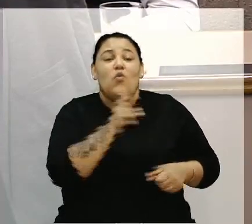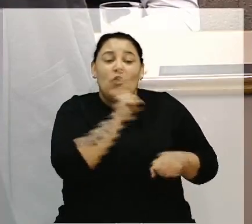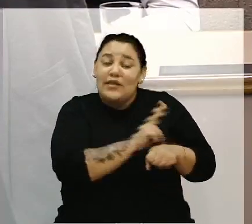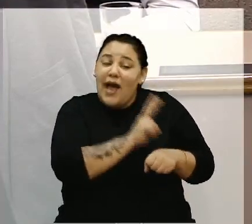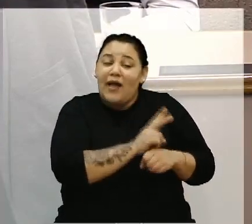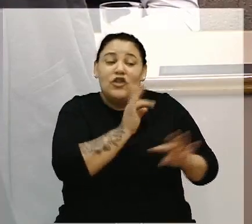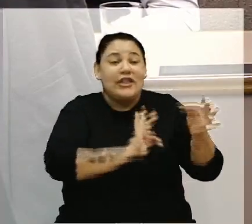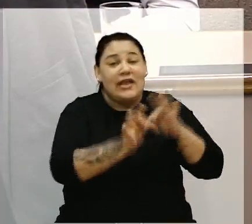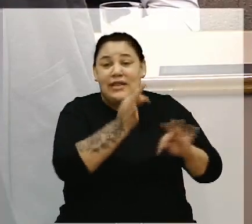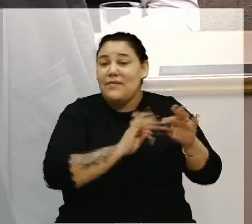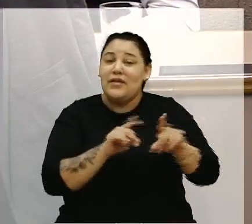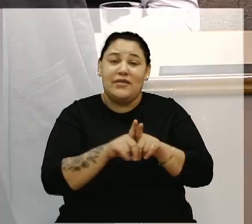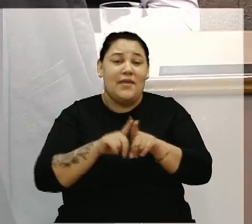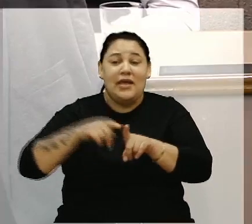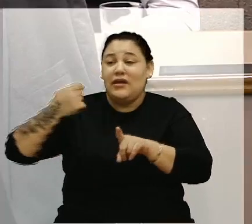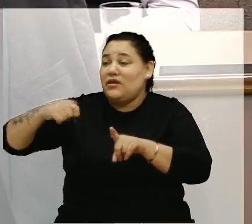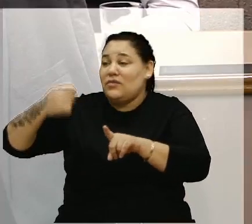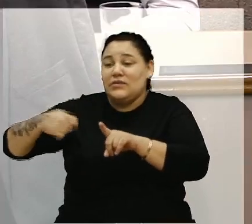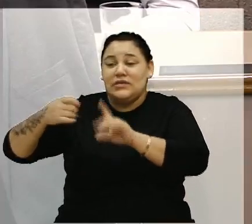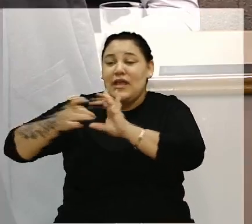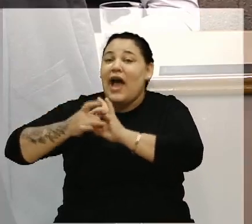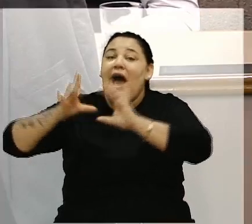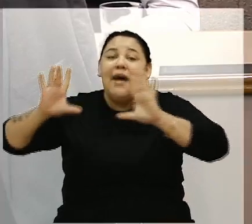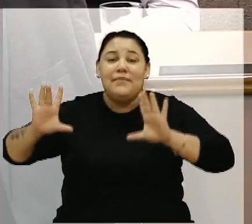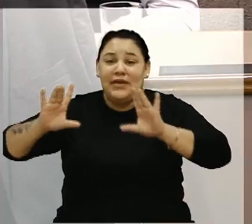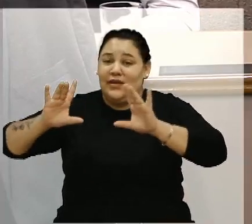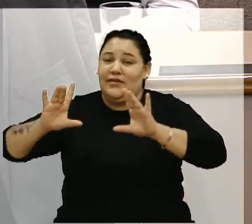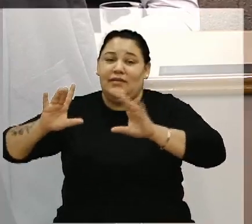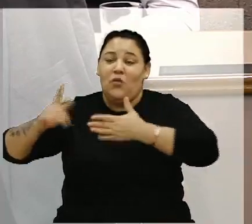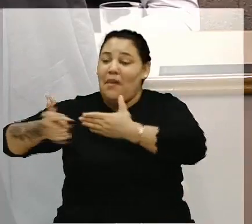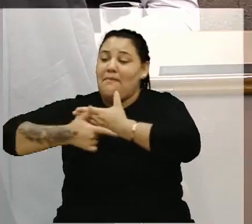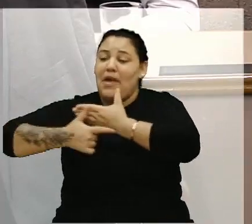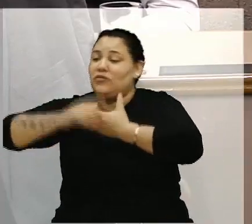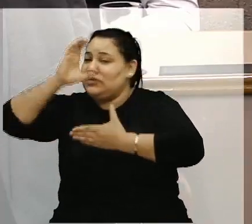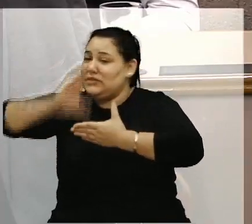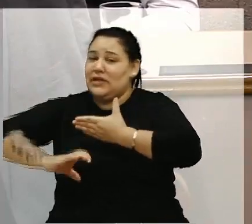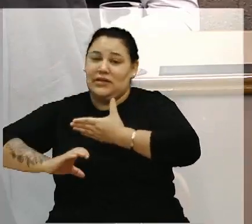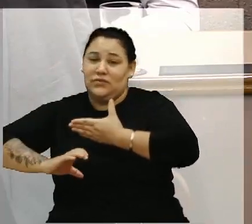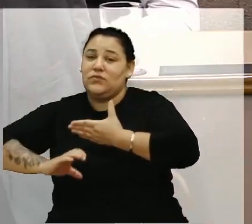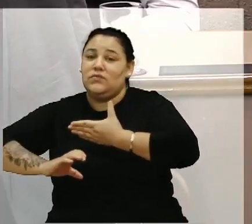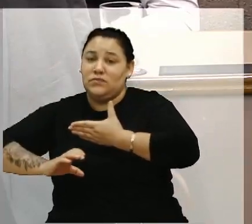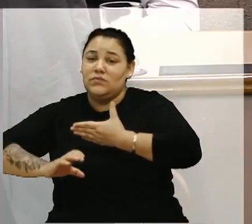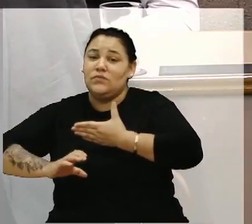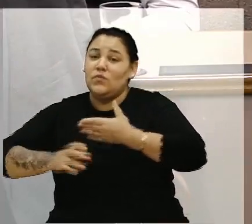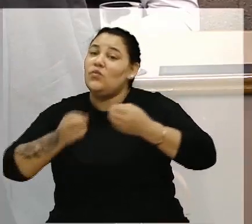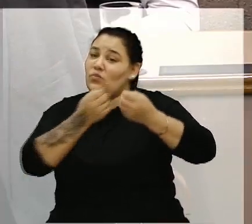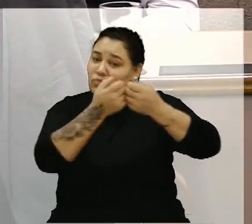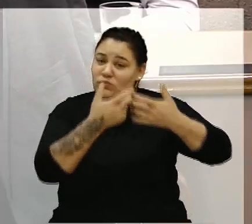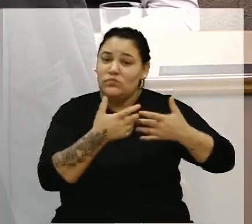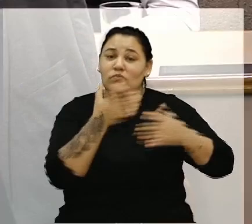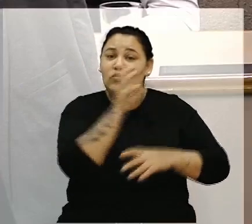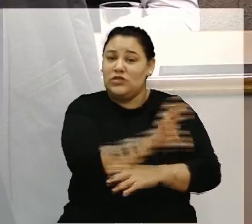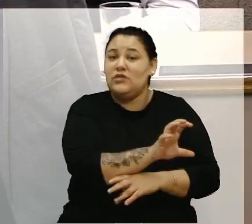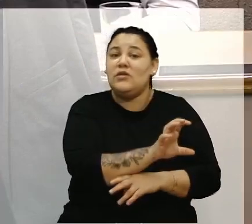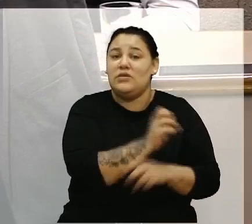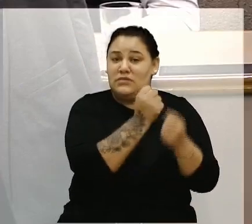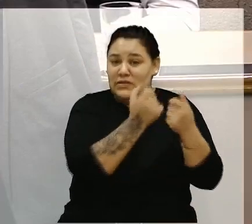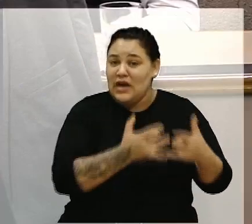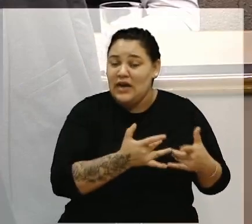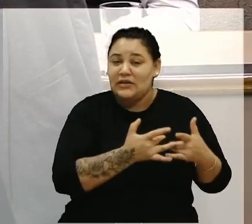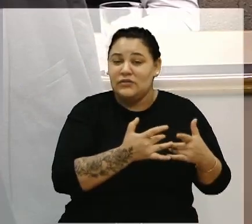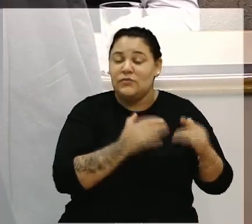isso tenha que abrir mão de seu lugar de cidadão. Por fim, diante do exposto e tendo em vista o parecer